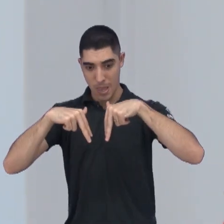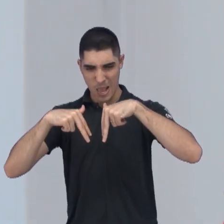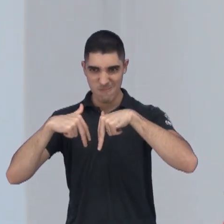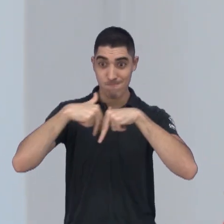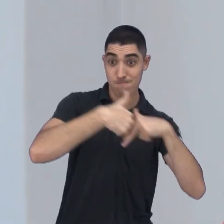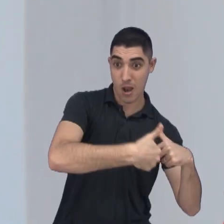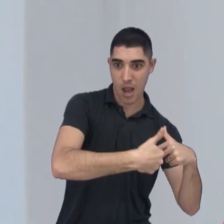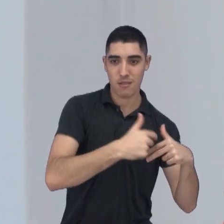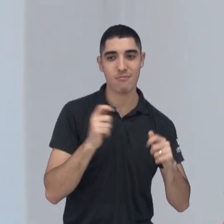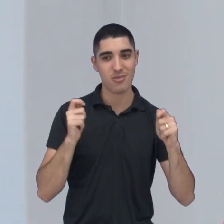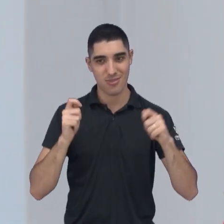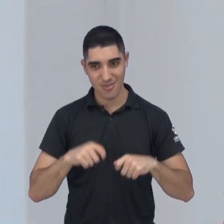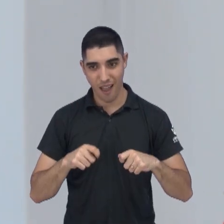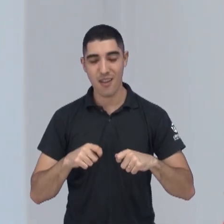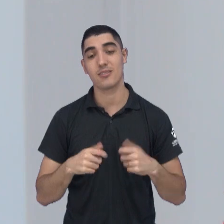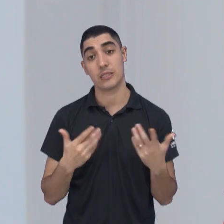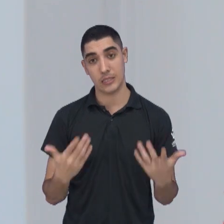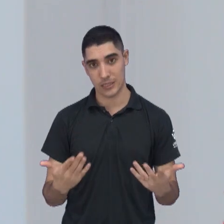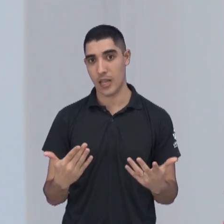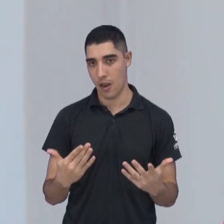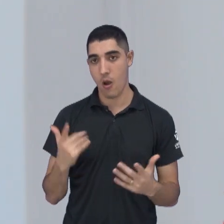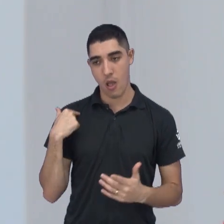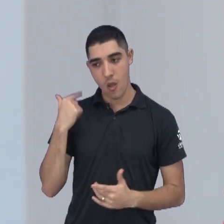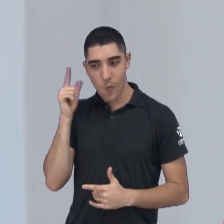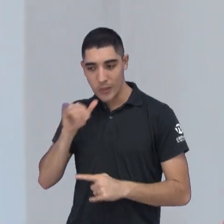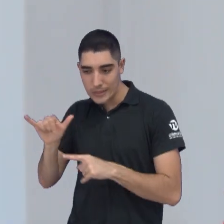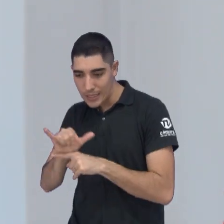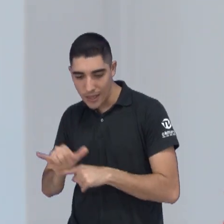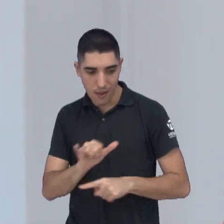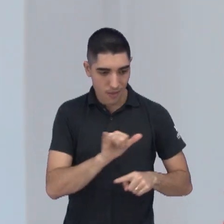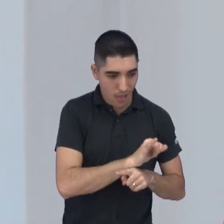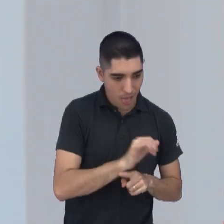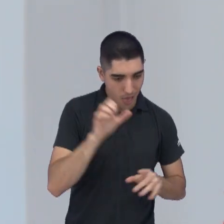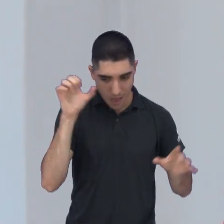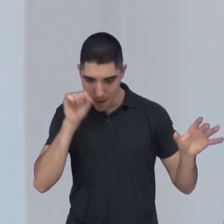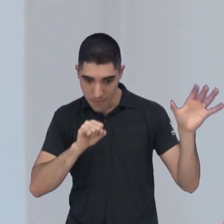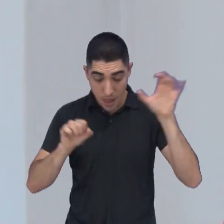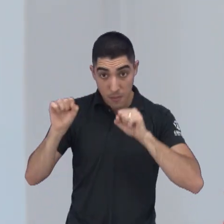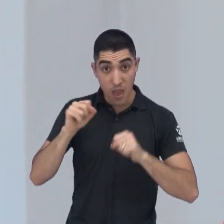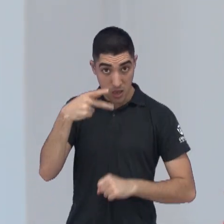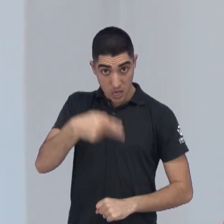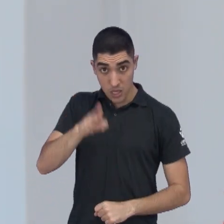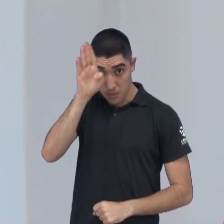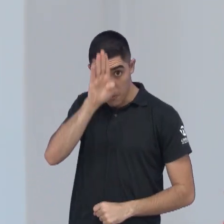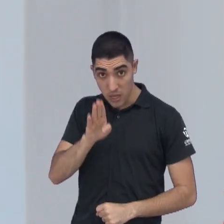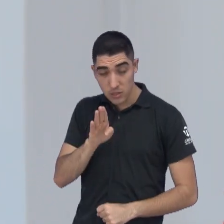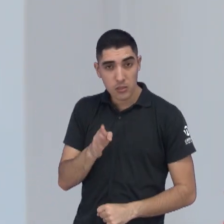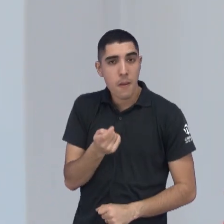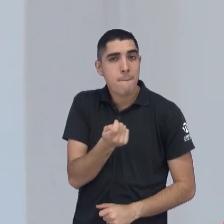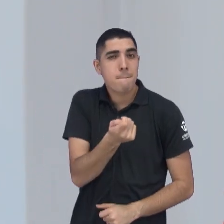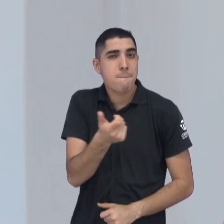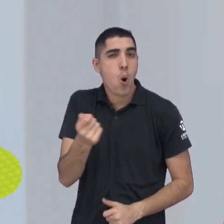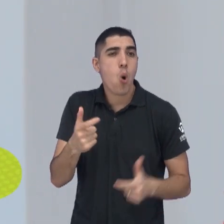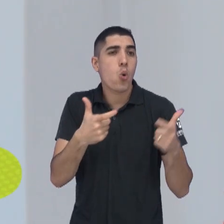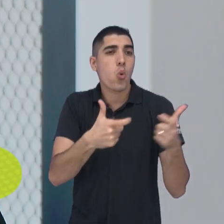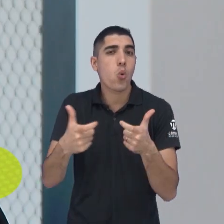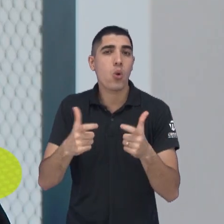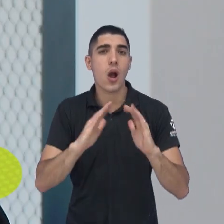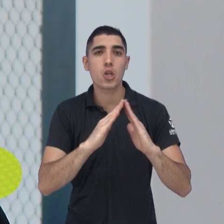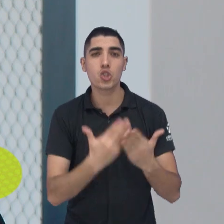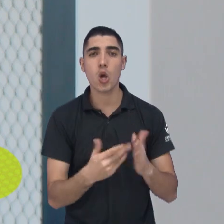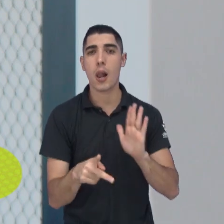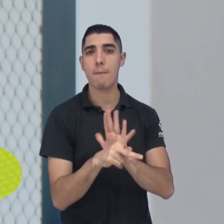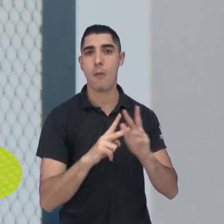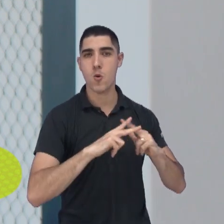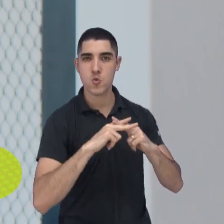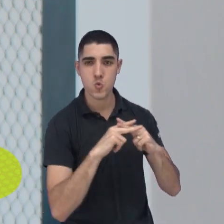meio termo ali, então é onde muda, onde faz a diferença. E, inclusive aqui no Brasil não tem muitas escolas de wrestling, então aqui faz muita diferença.